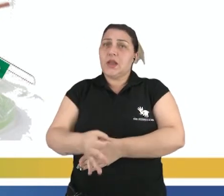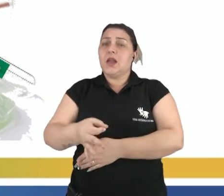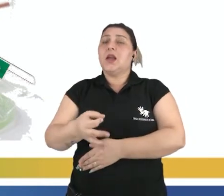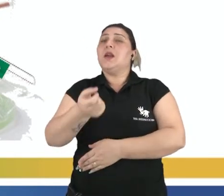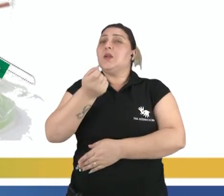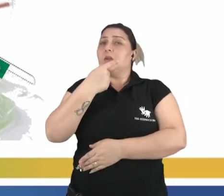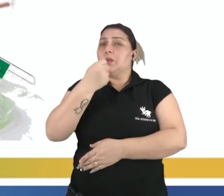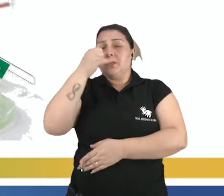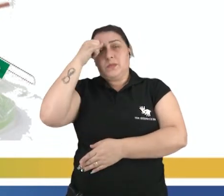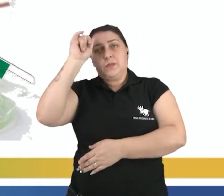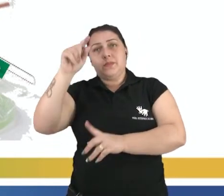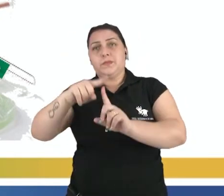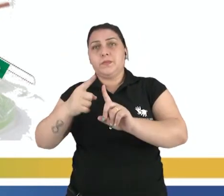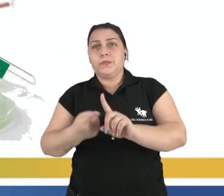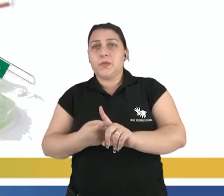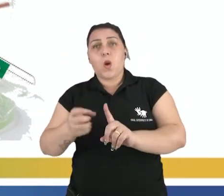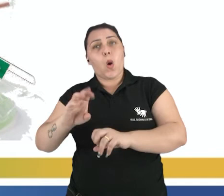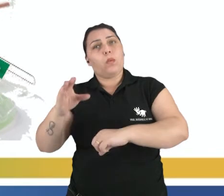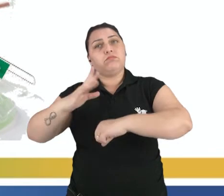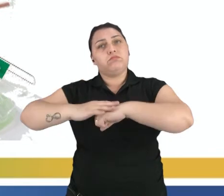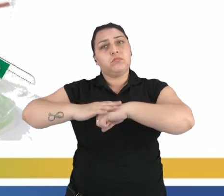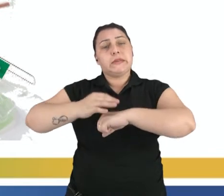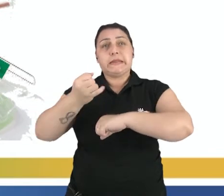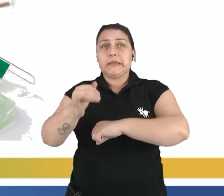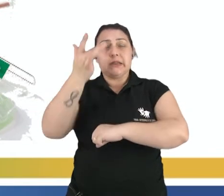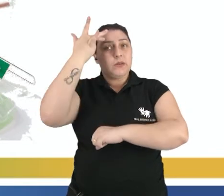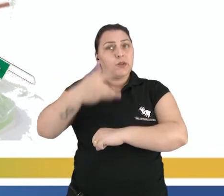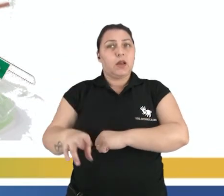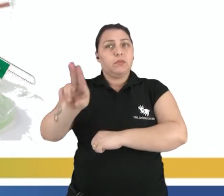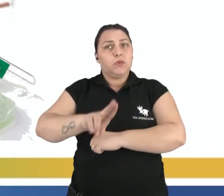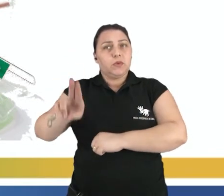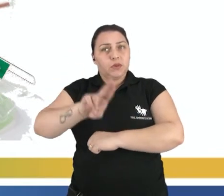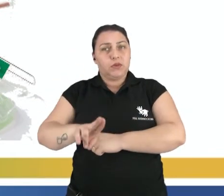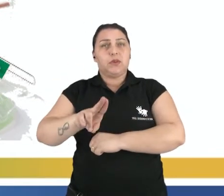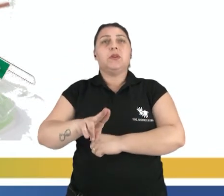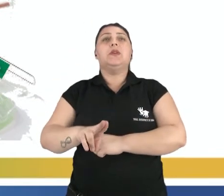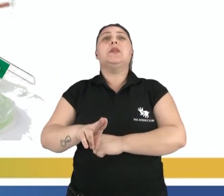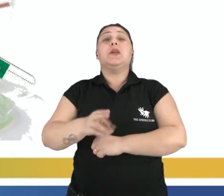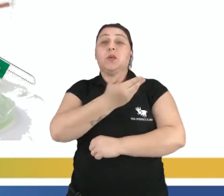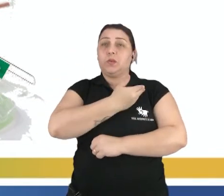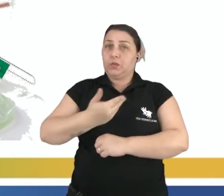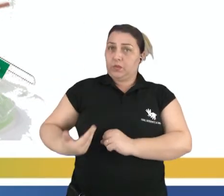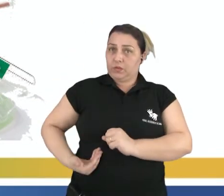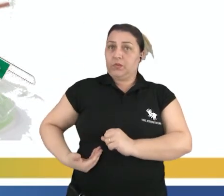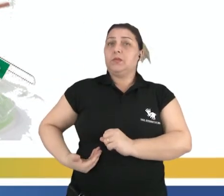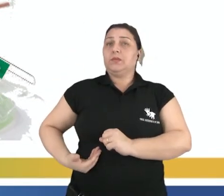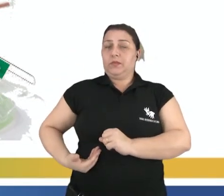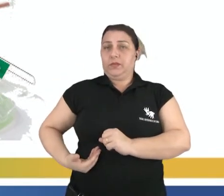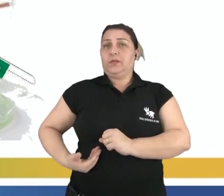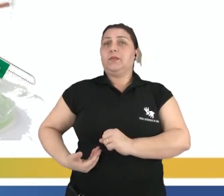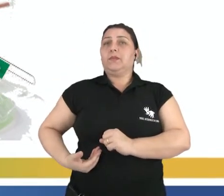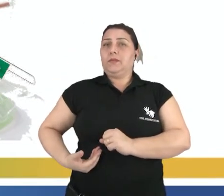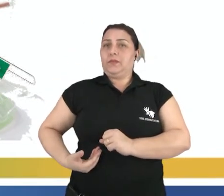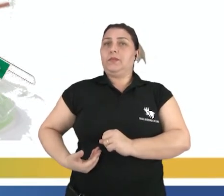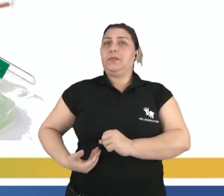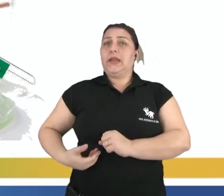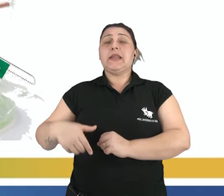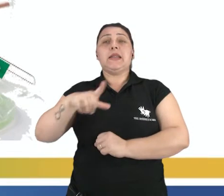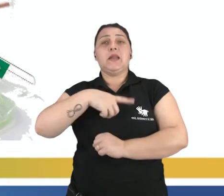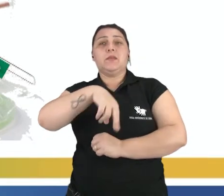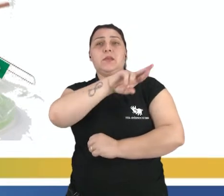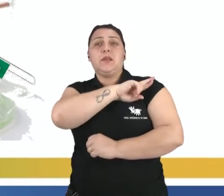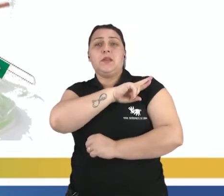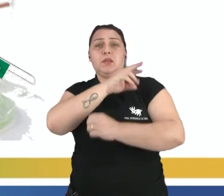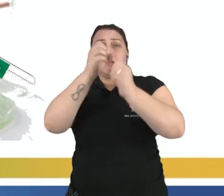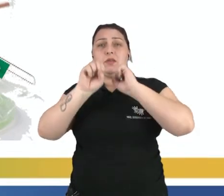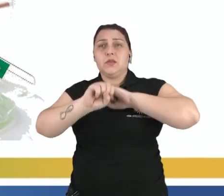desses contraceptivos. Caso você não saiba como usar esses contraceptivos, a rede pública, né, ela é obrigada a te dizer como